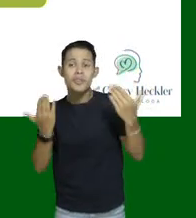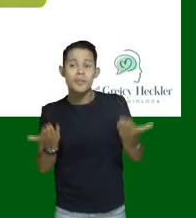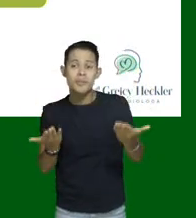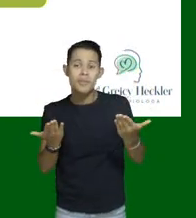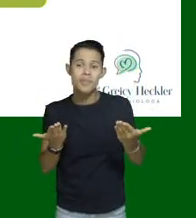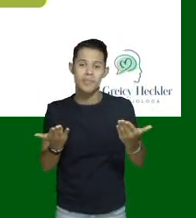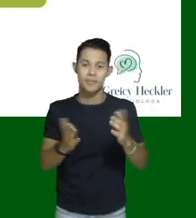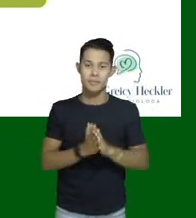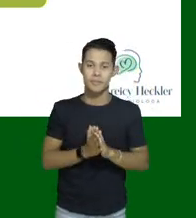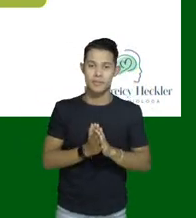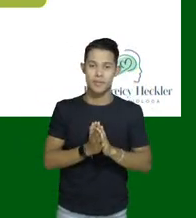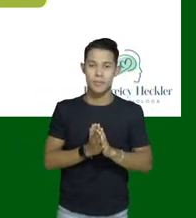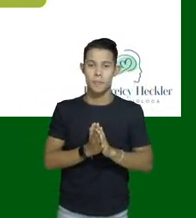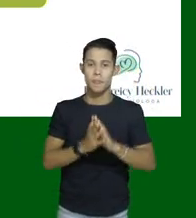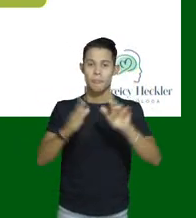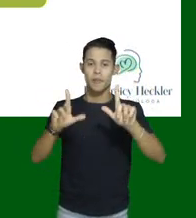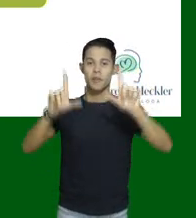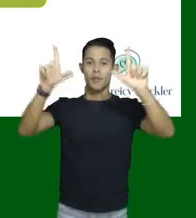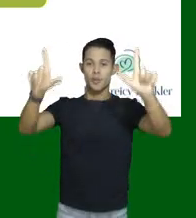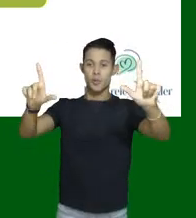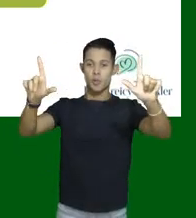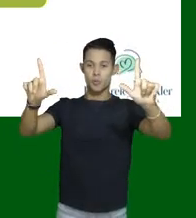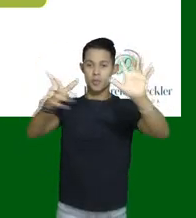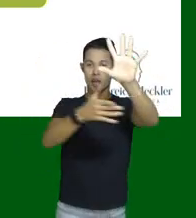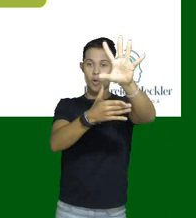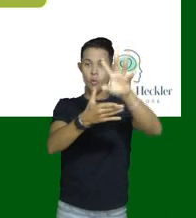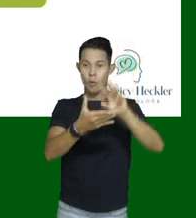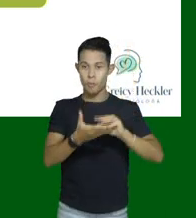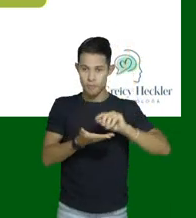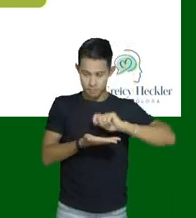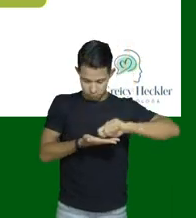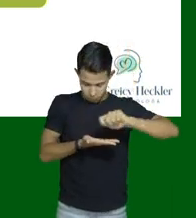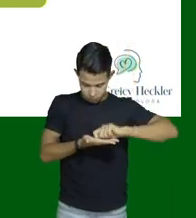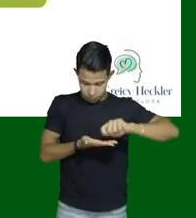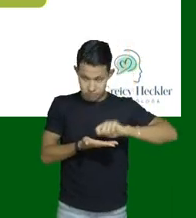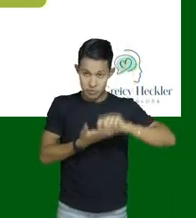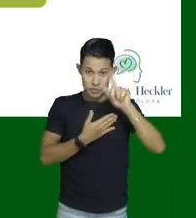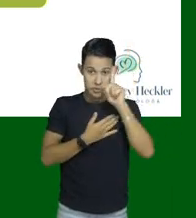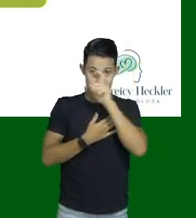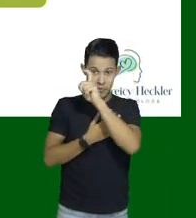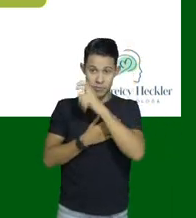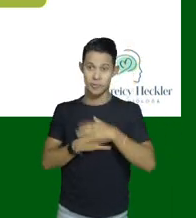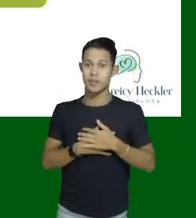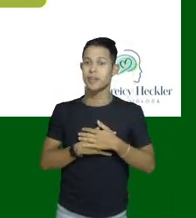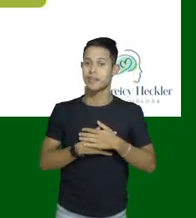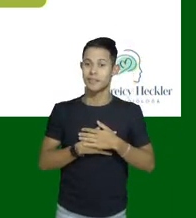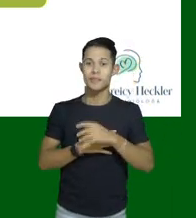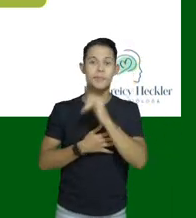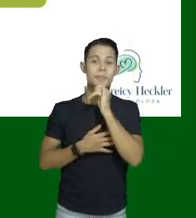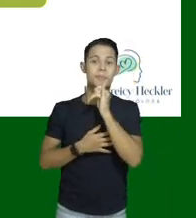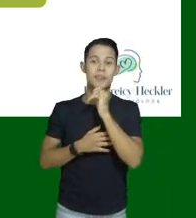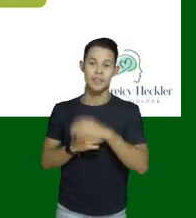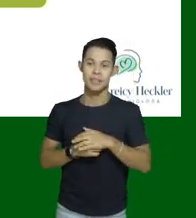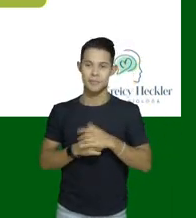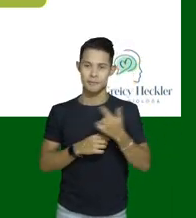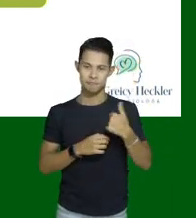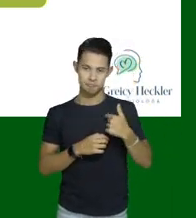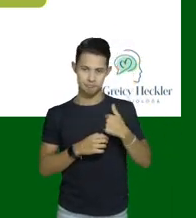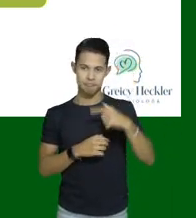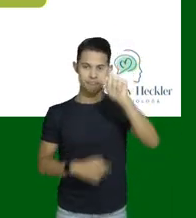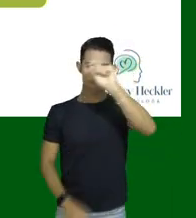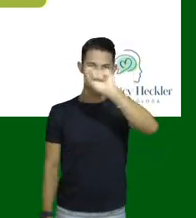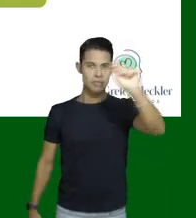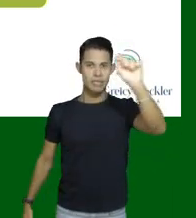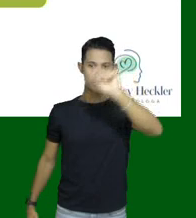Cópias da lousa, muita dificuldade. Que tipo de dificuldade? Eu olho a frase. Quando eu vou escrever,